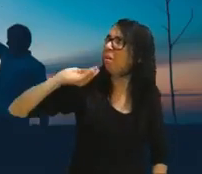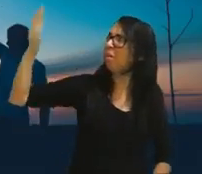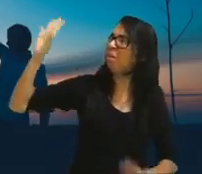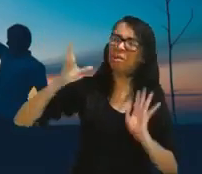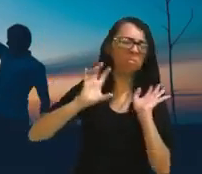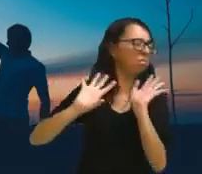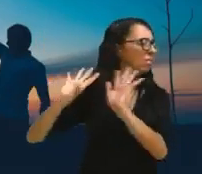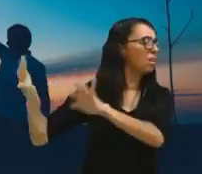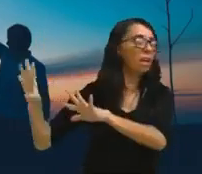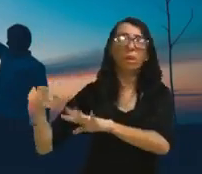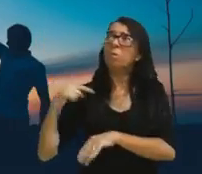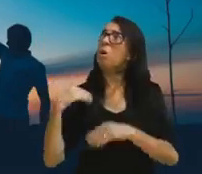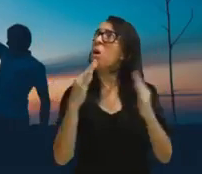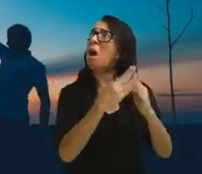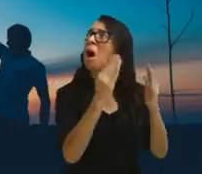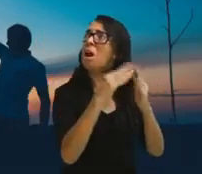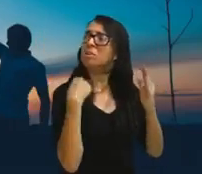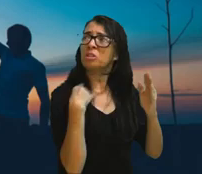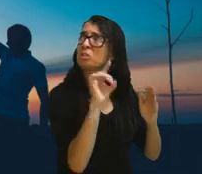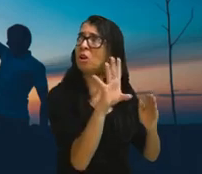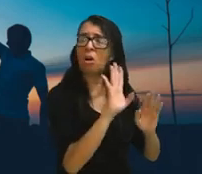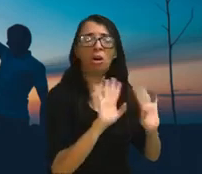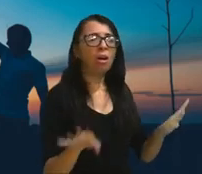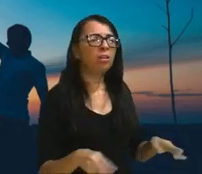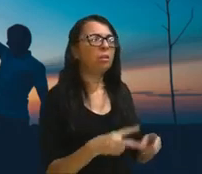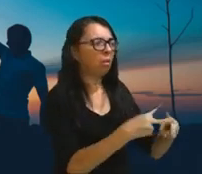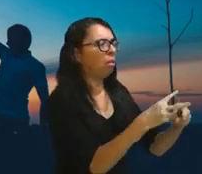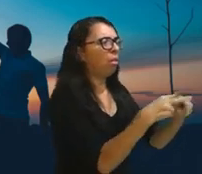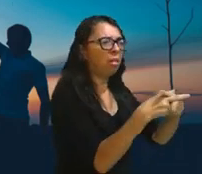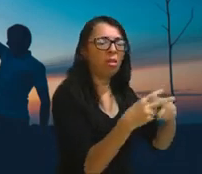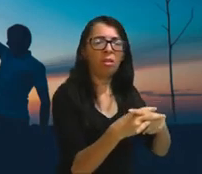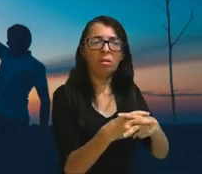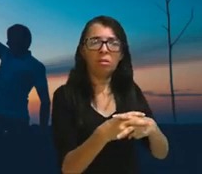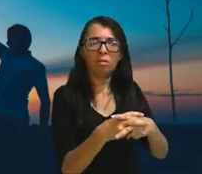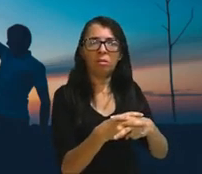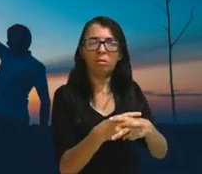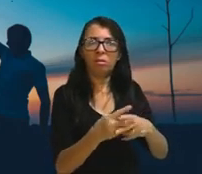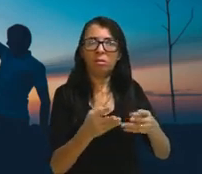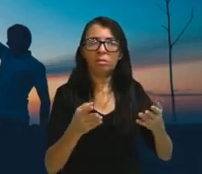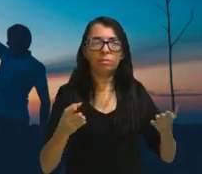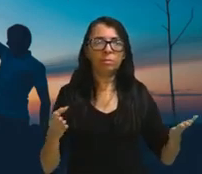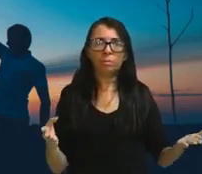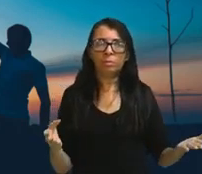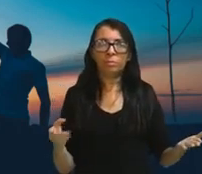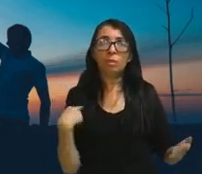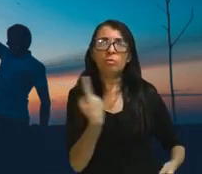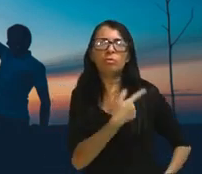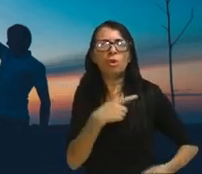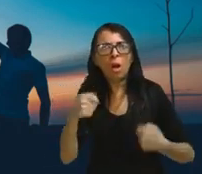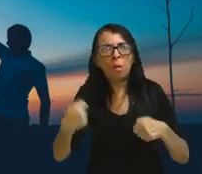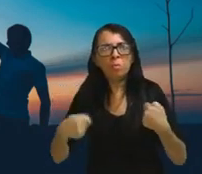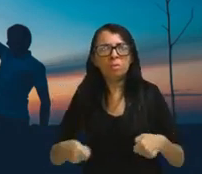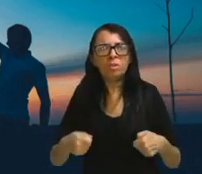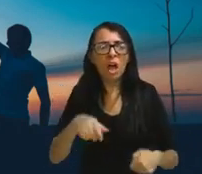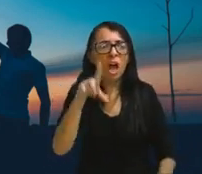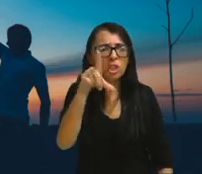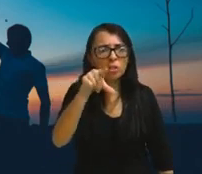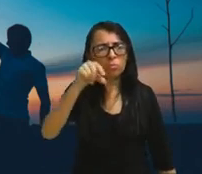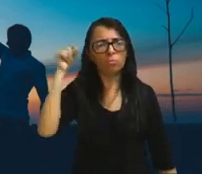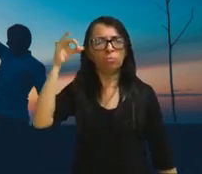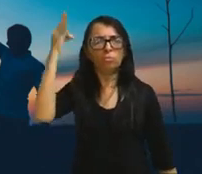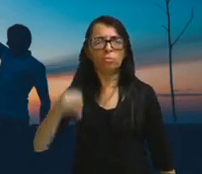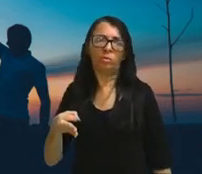necessário que você tenha uma base sólida, para que você então possa edificá-la. para que você então possa